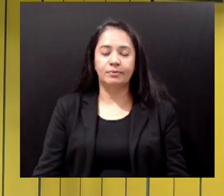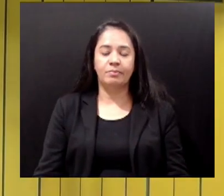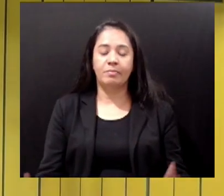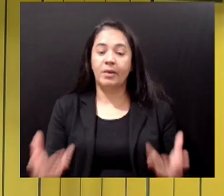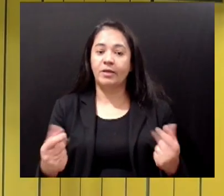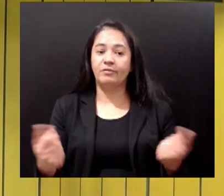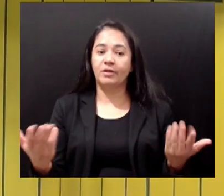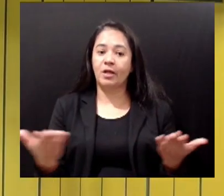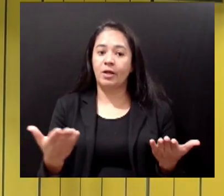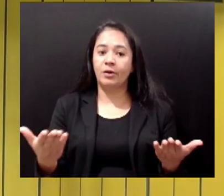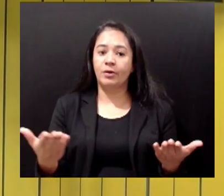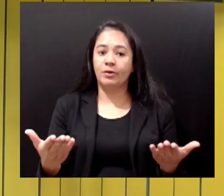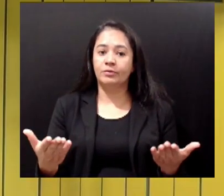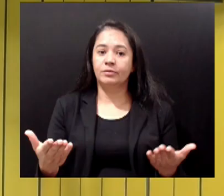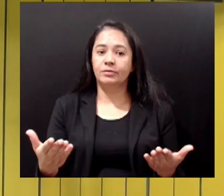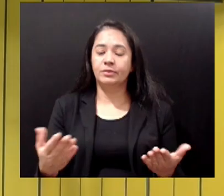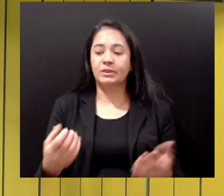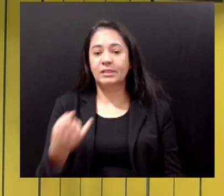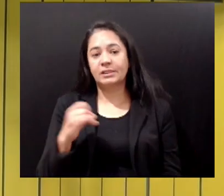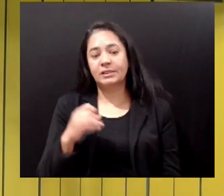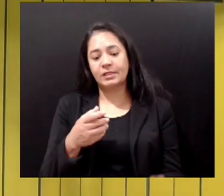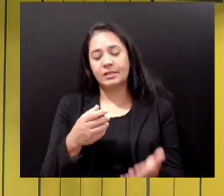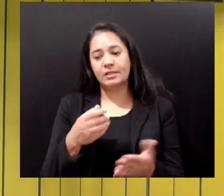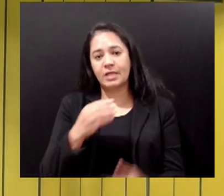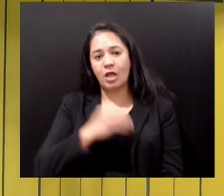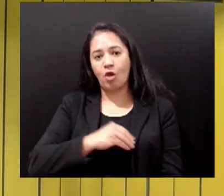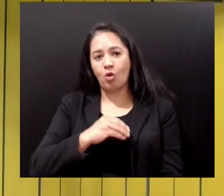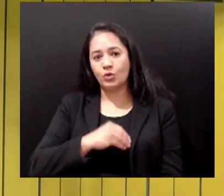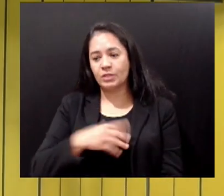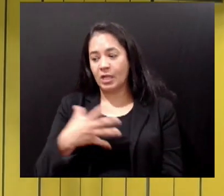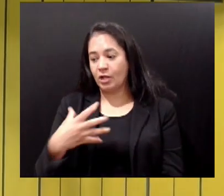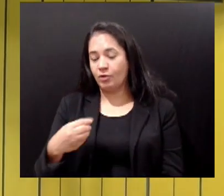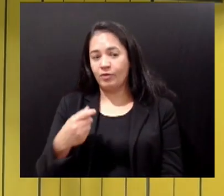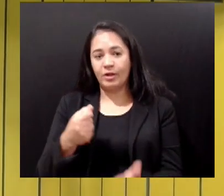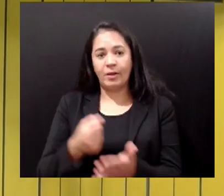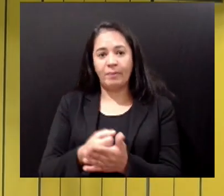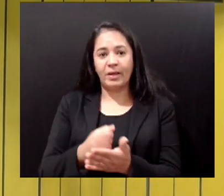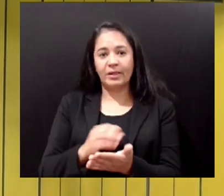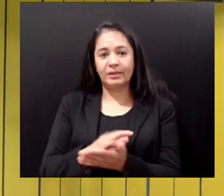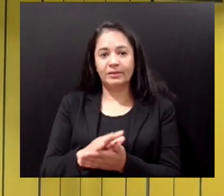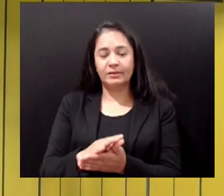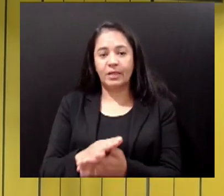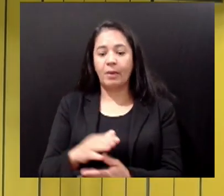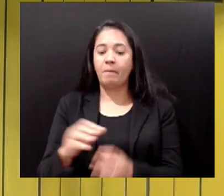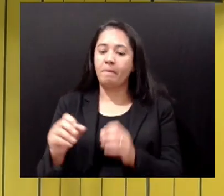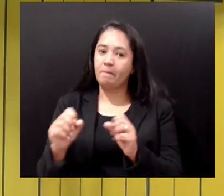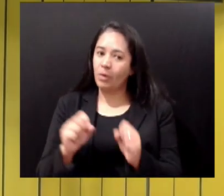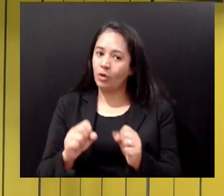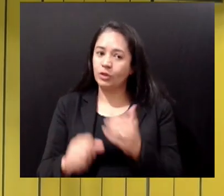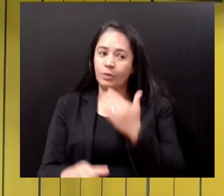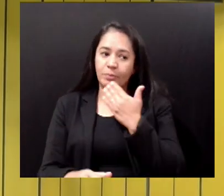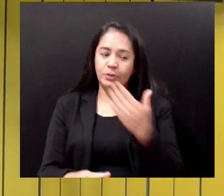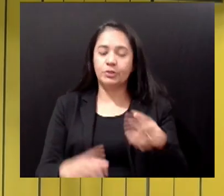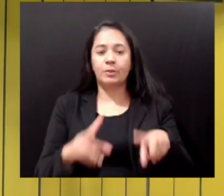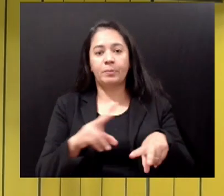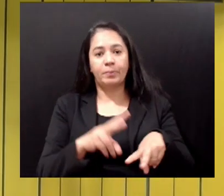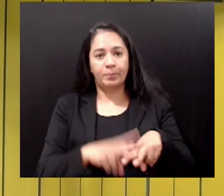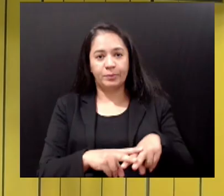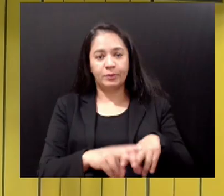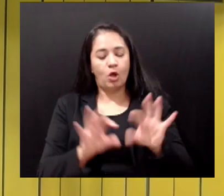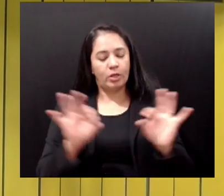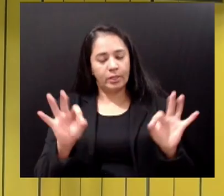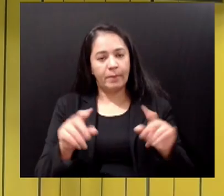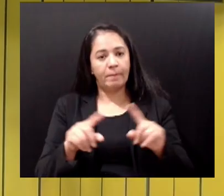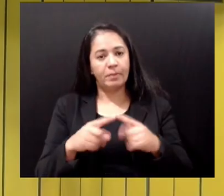Agora, o não pagamento da pensão procede no pedido e na prisão. Ok. Agora, quando